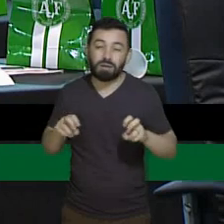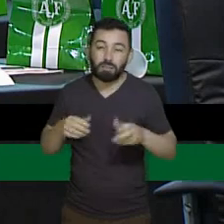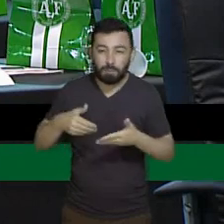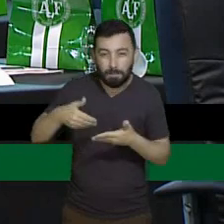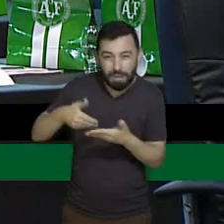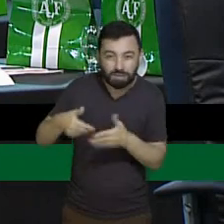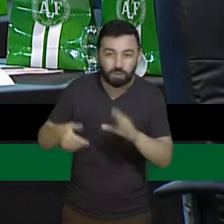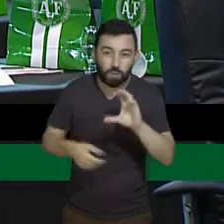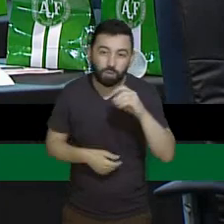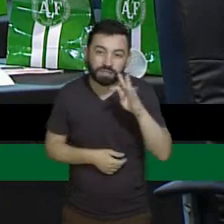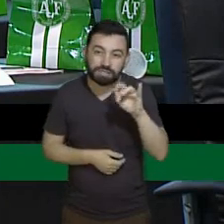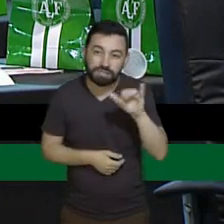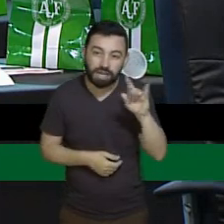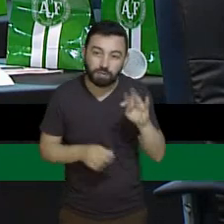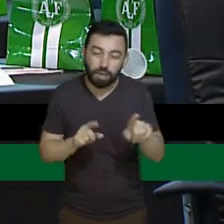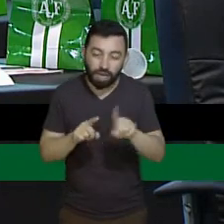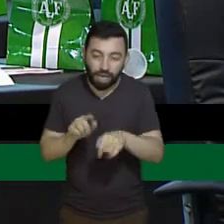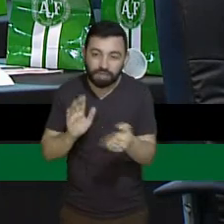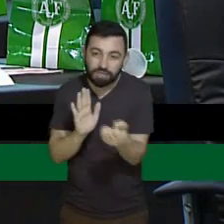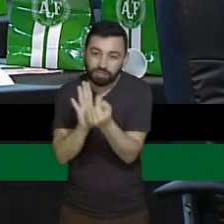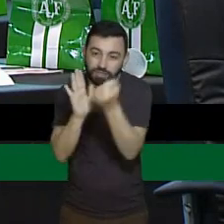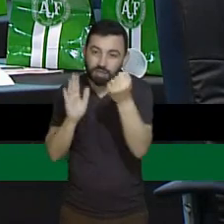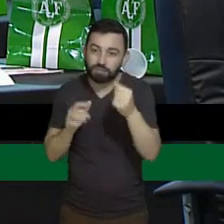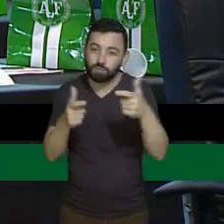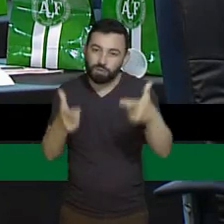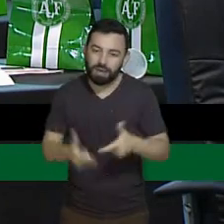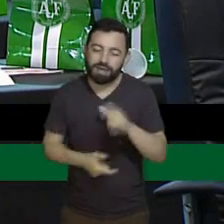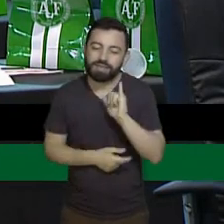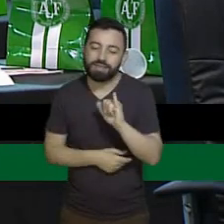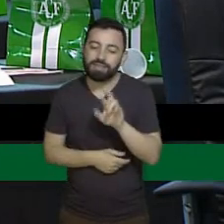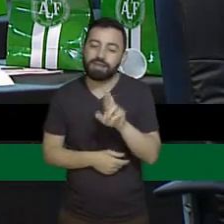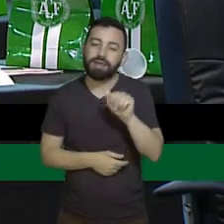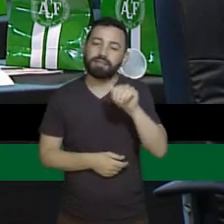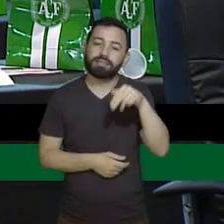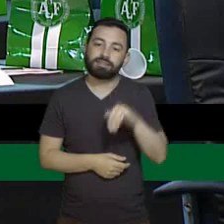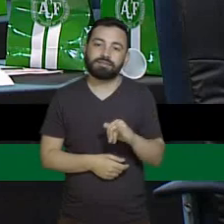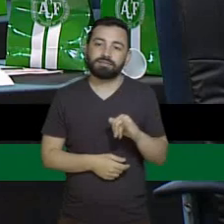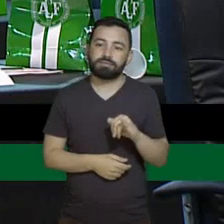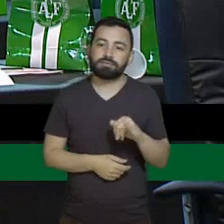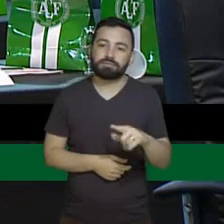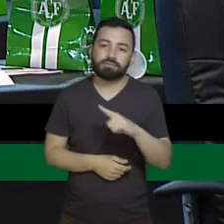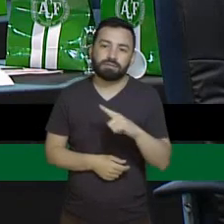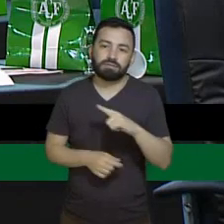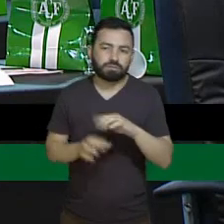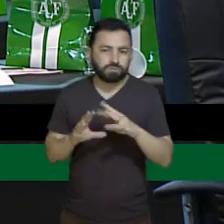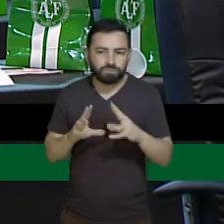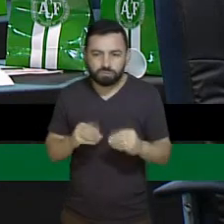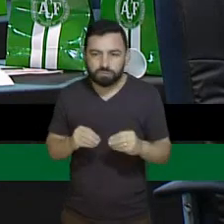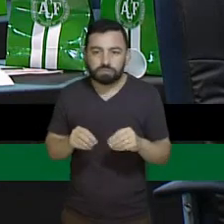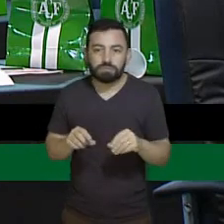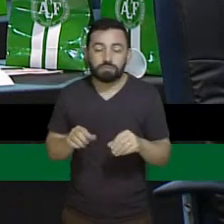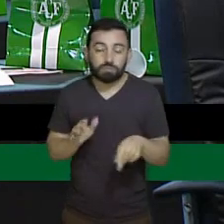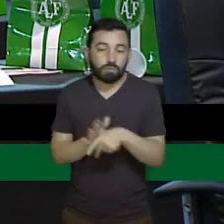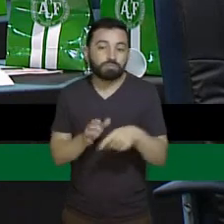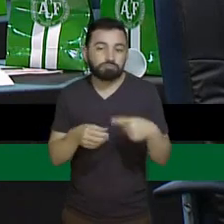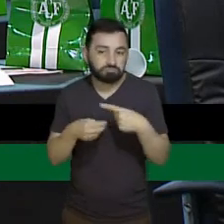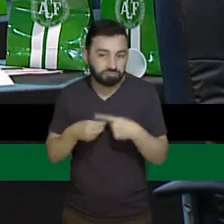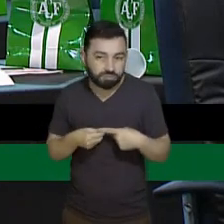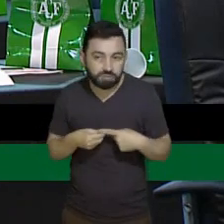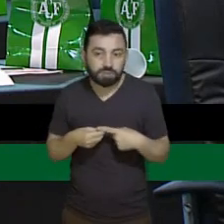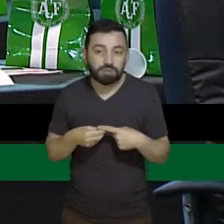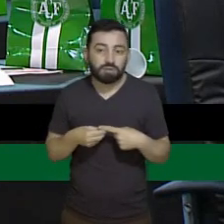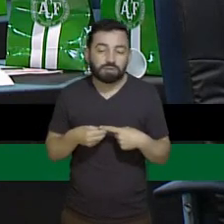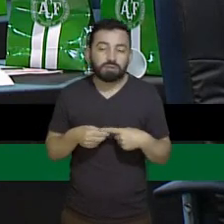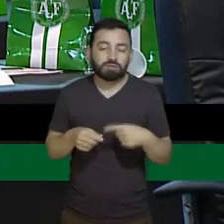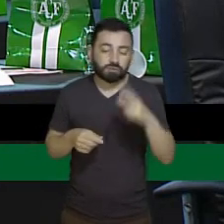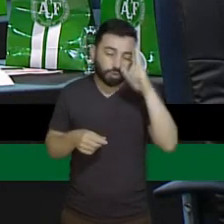da identidade do município de Irani, constando nas publicações oficiais dos municípios, em monumentos e na história